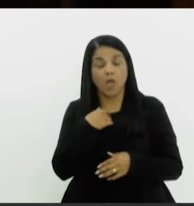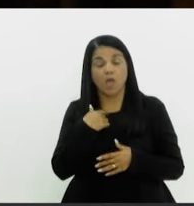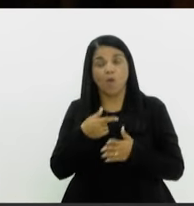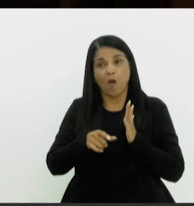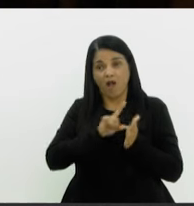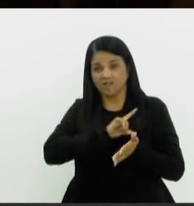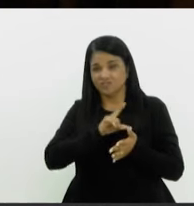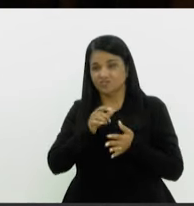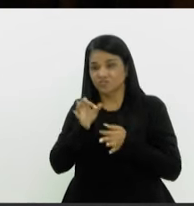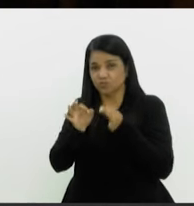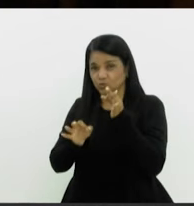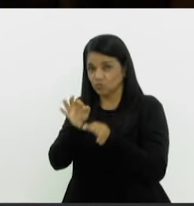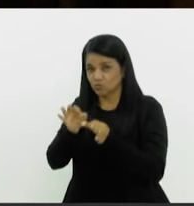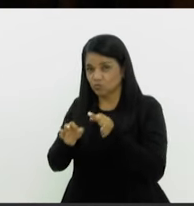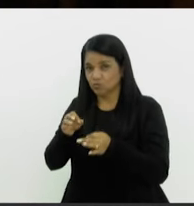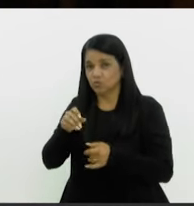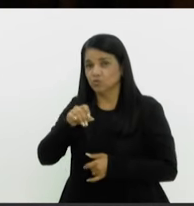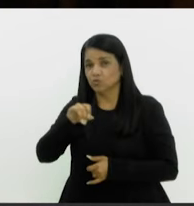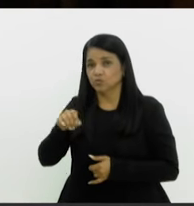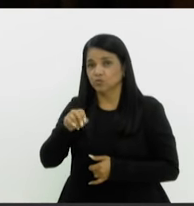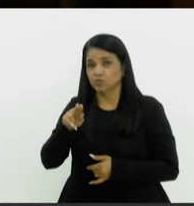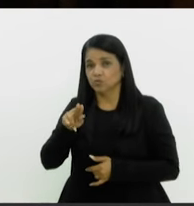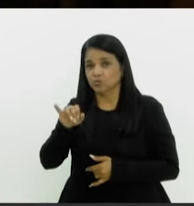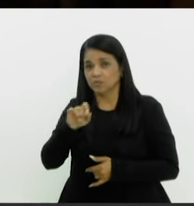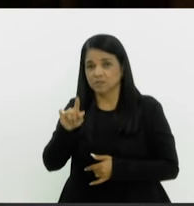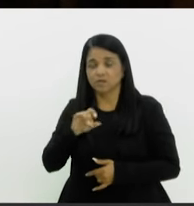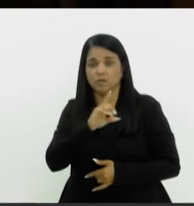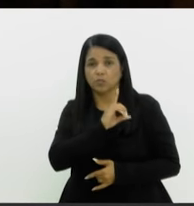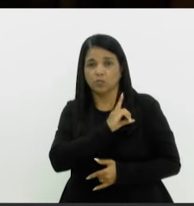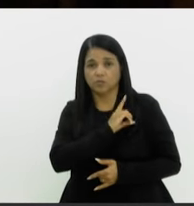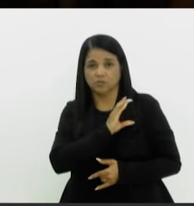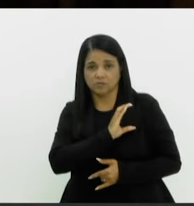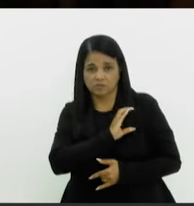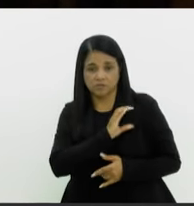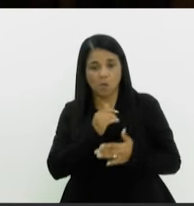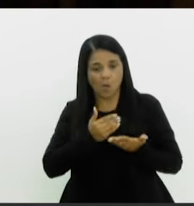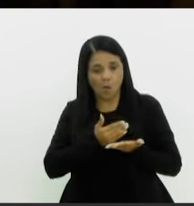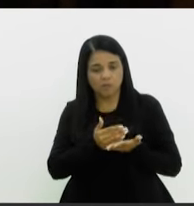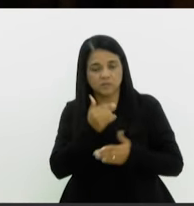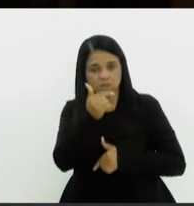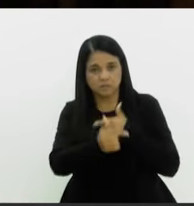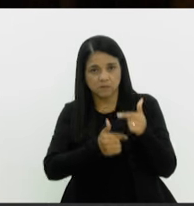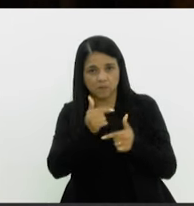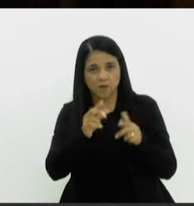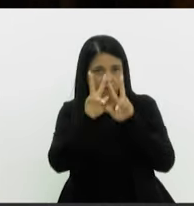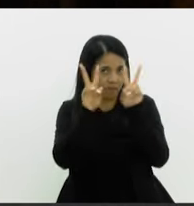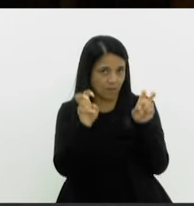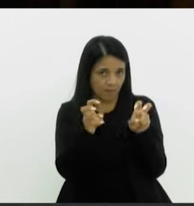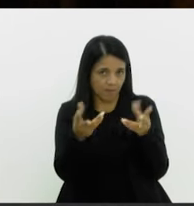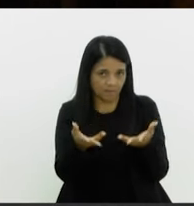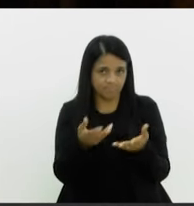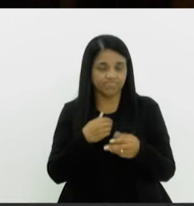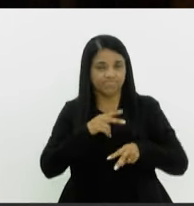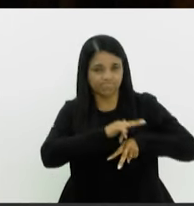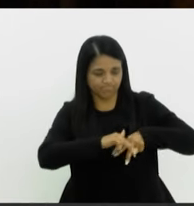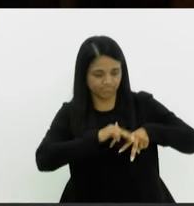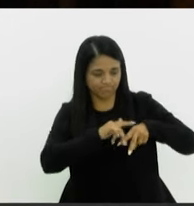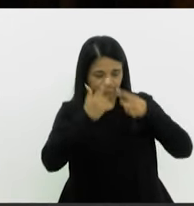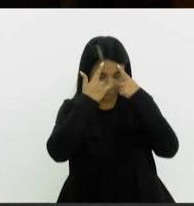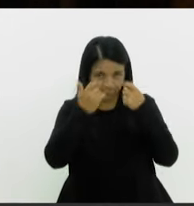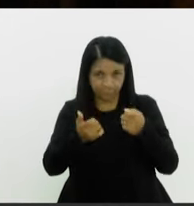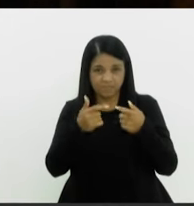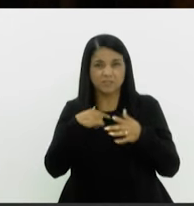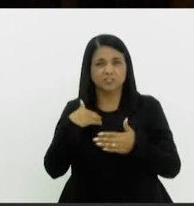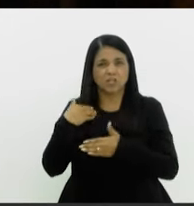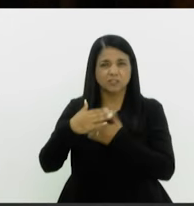eh de um jecrim Du que de as onde comecei a trabalhar com esse tema então é uma trajetória aí já